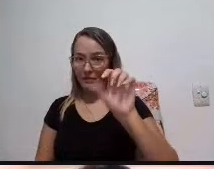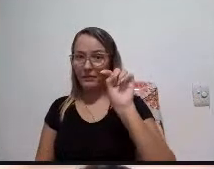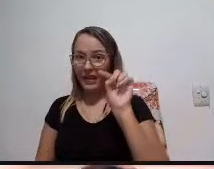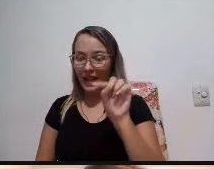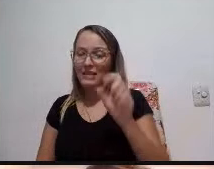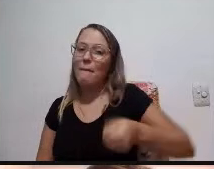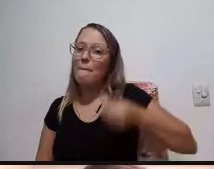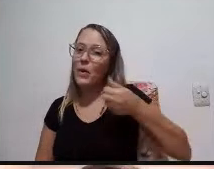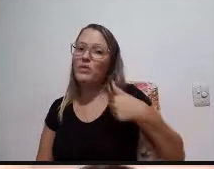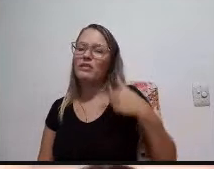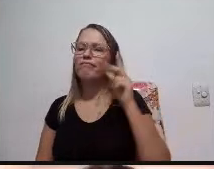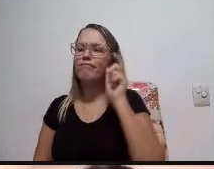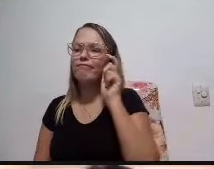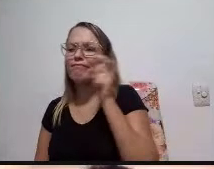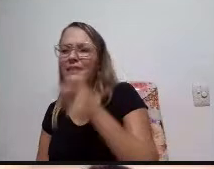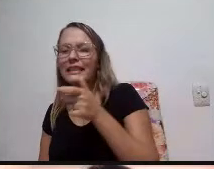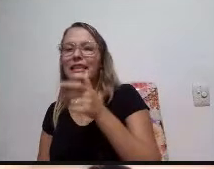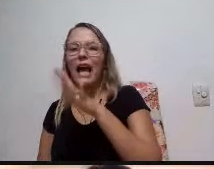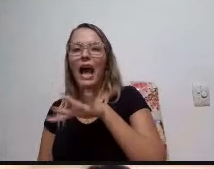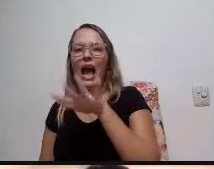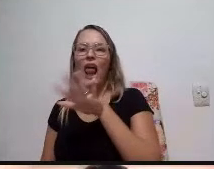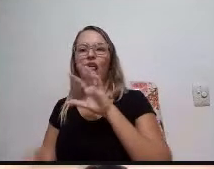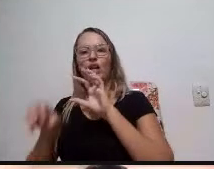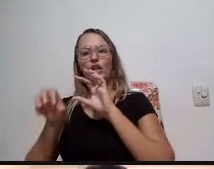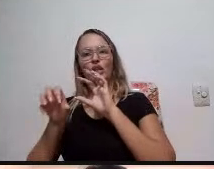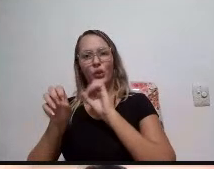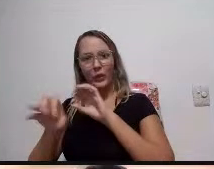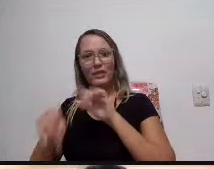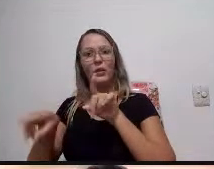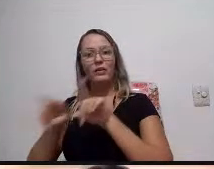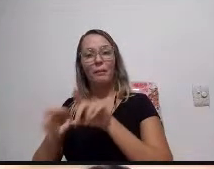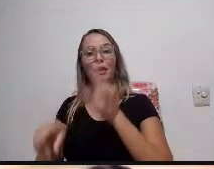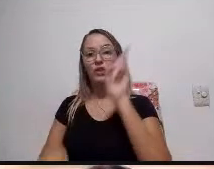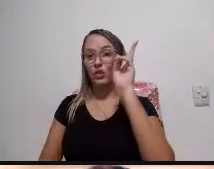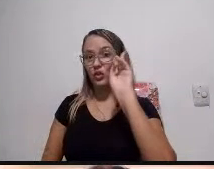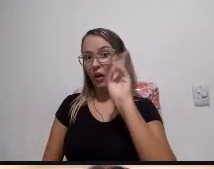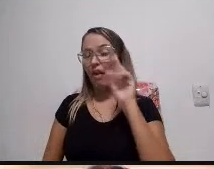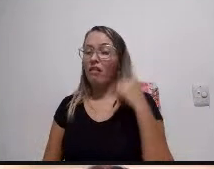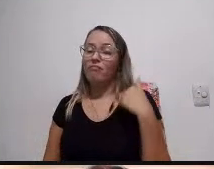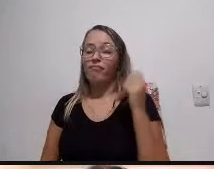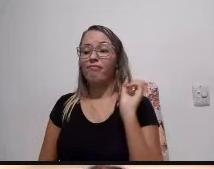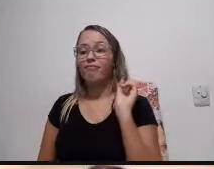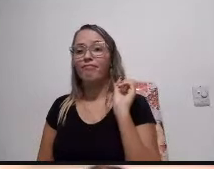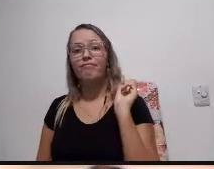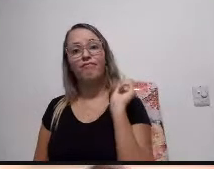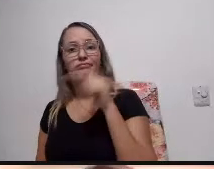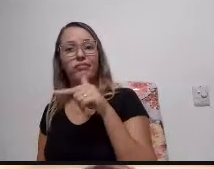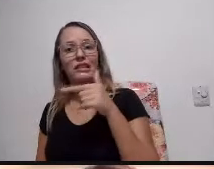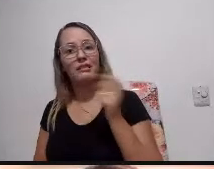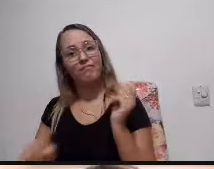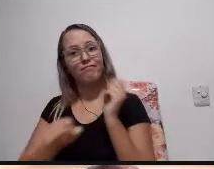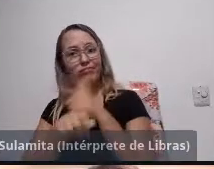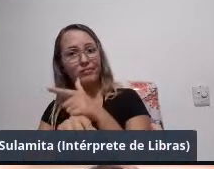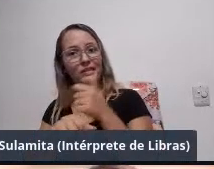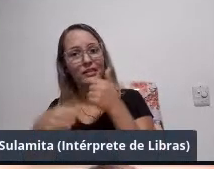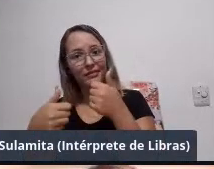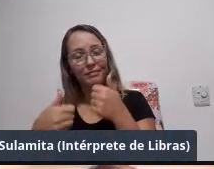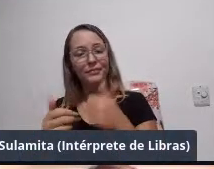eu tinha interesse em educação, porque eu estava fazendo a licenciatura, e aí eu fui trabalhar no Centro